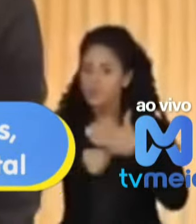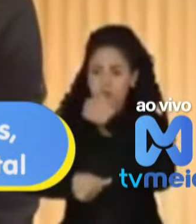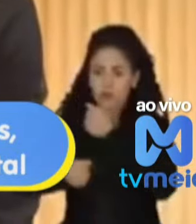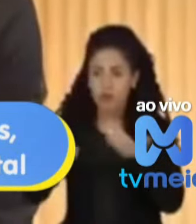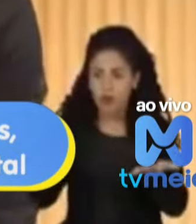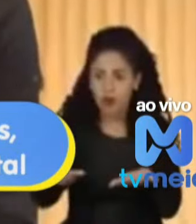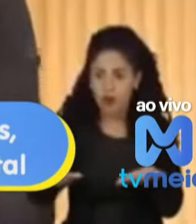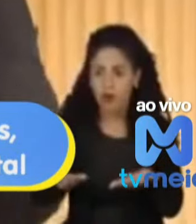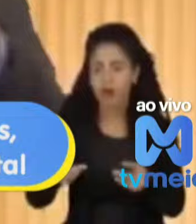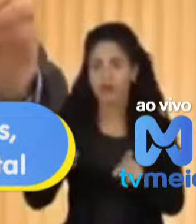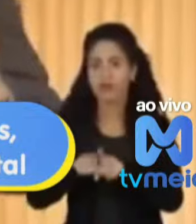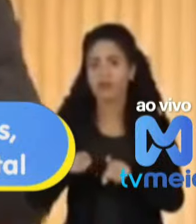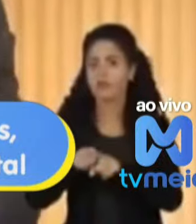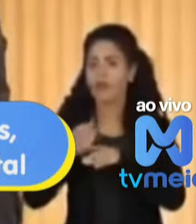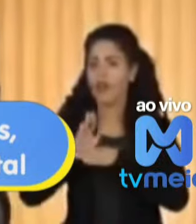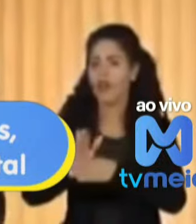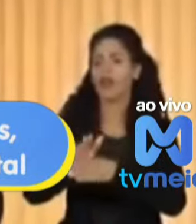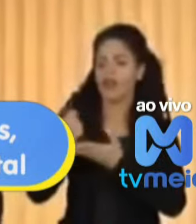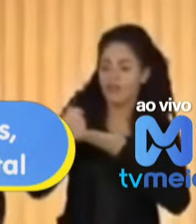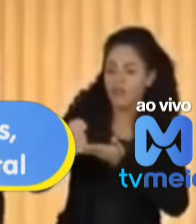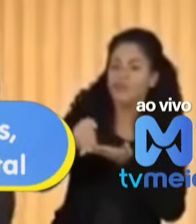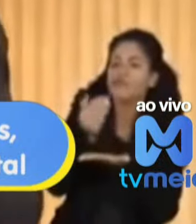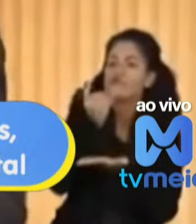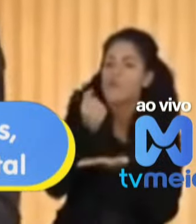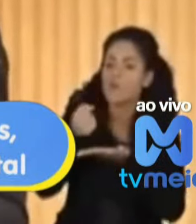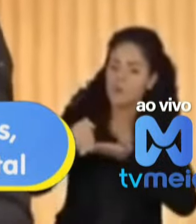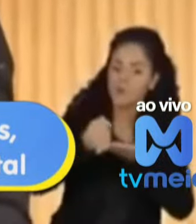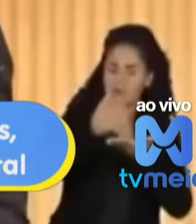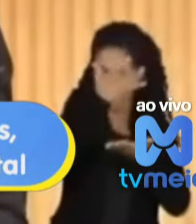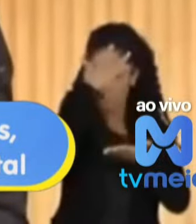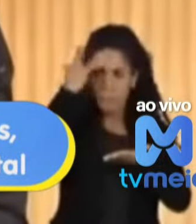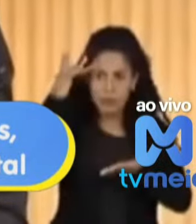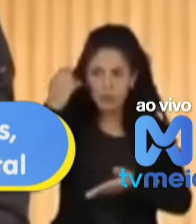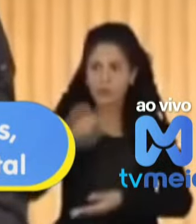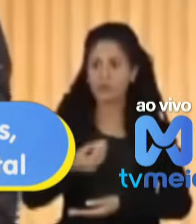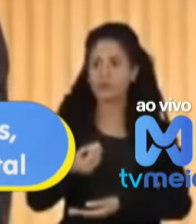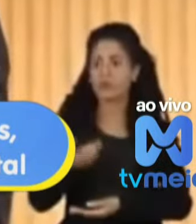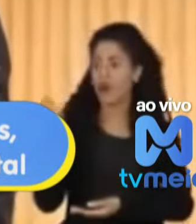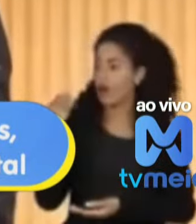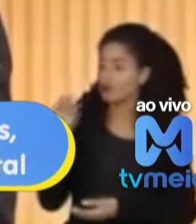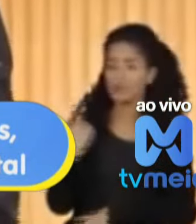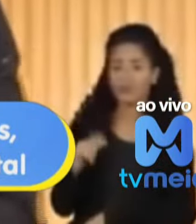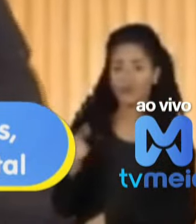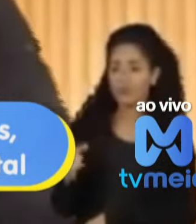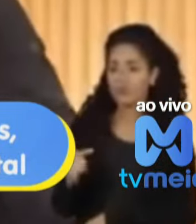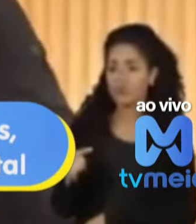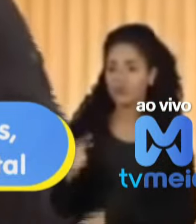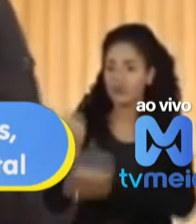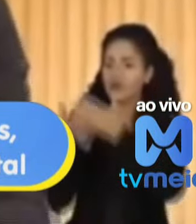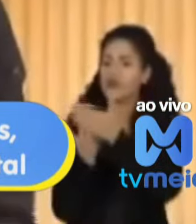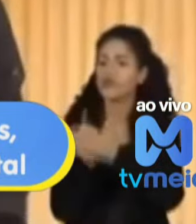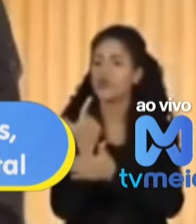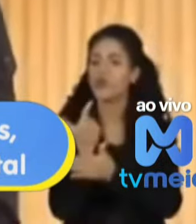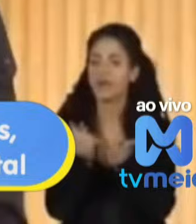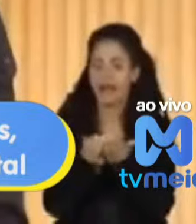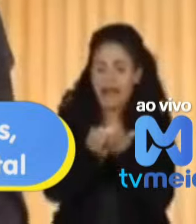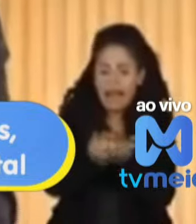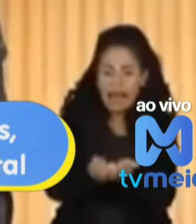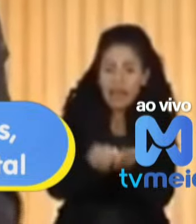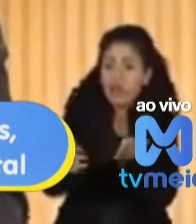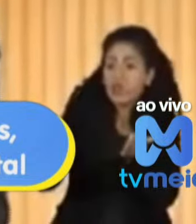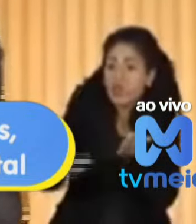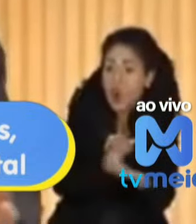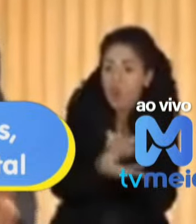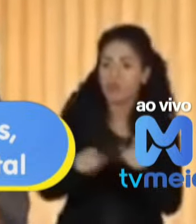o governador inclusive ele também tem sido alvo de críticas por ter sido visto em uma festa em um evento curtindo um show